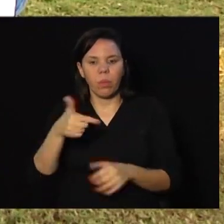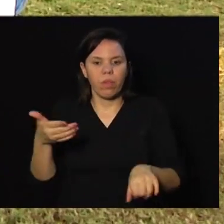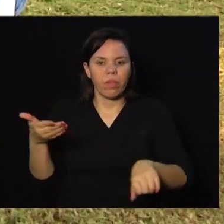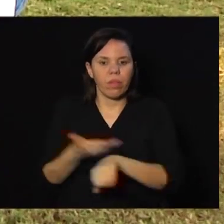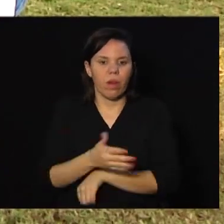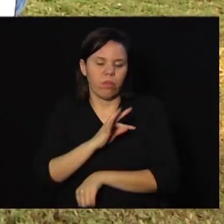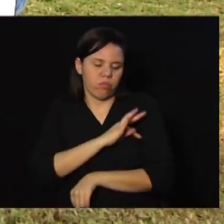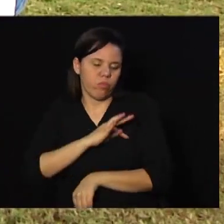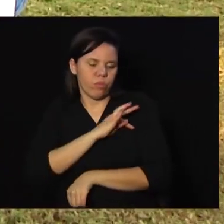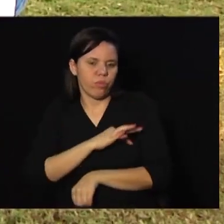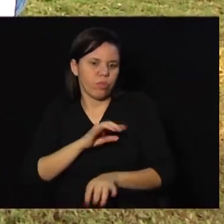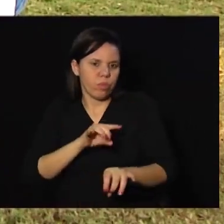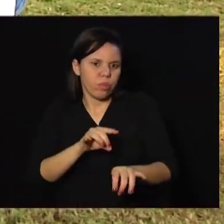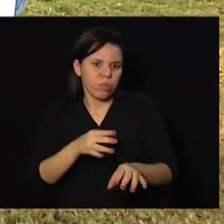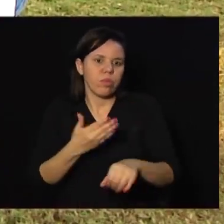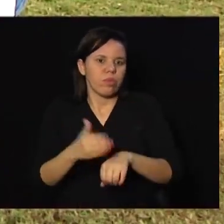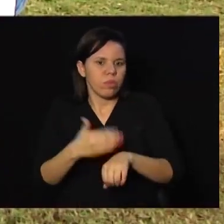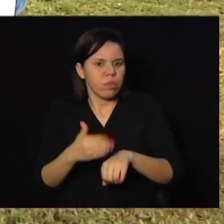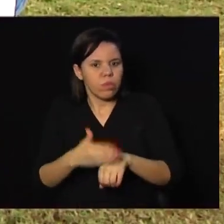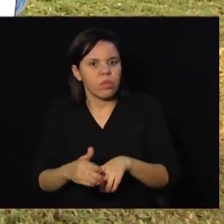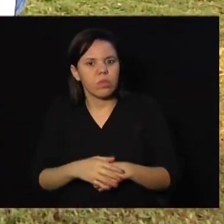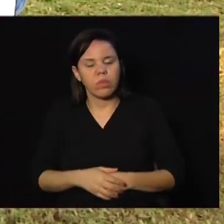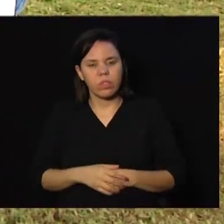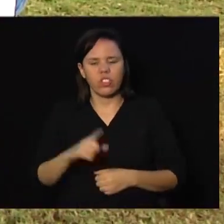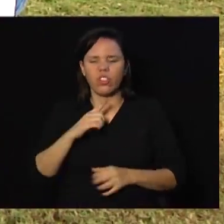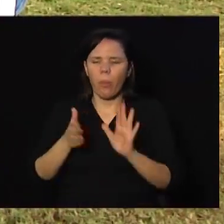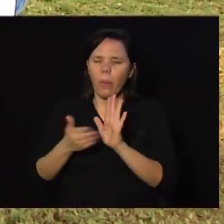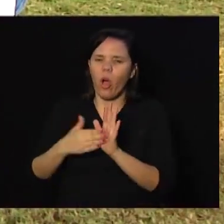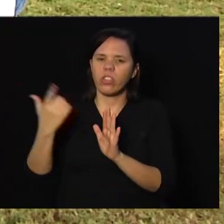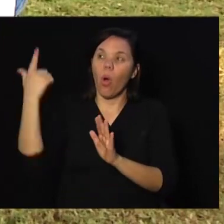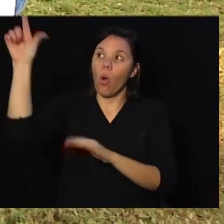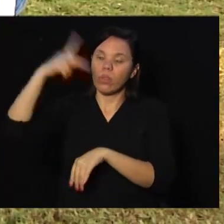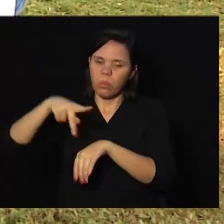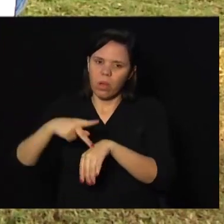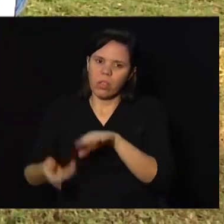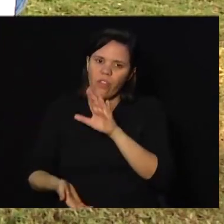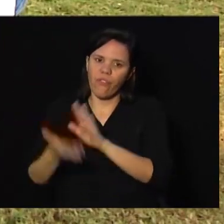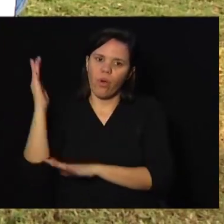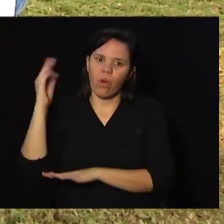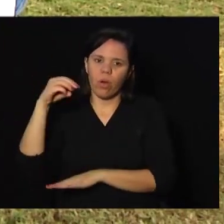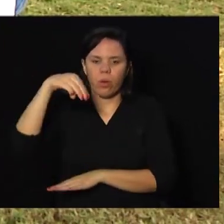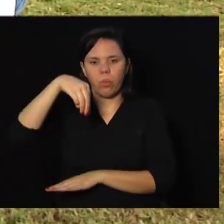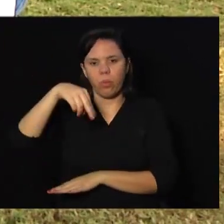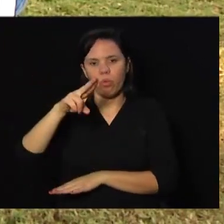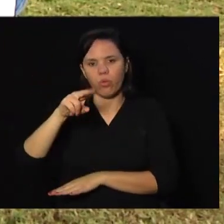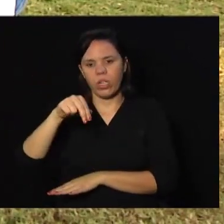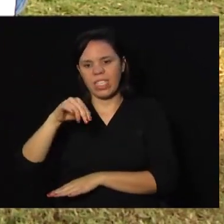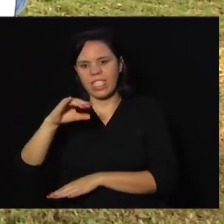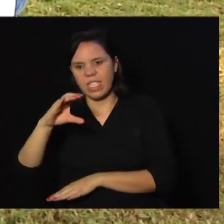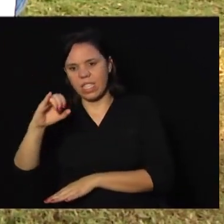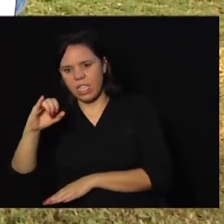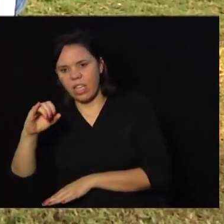treinador, entendeu? Infelizmente foi interrompido porque eu tinha uma proposta fora do Brasil, eu acabei indo e o Muricy ficou no meu lugar.